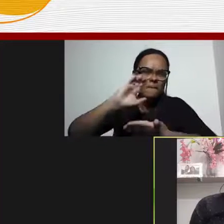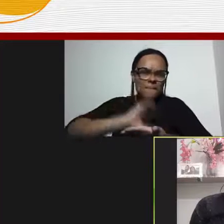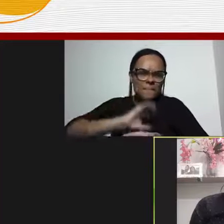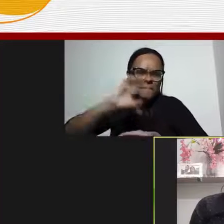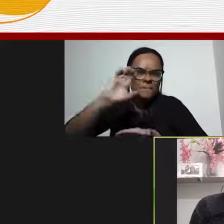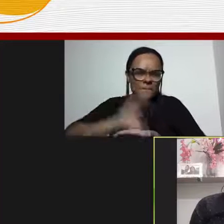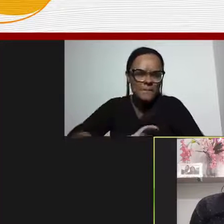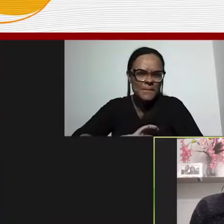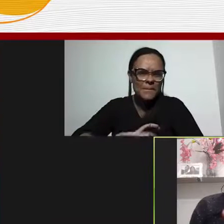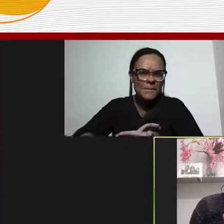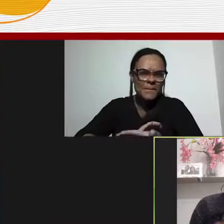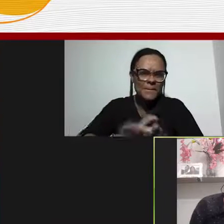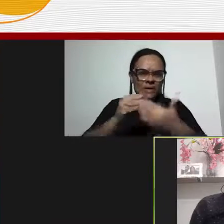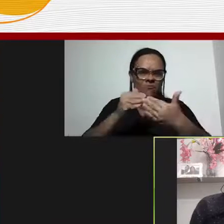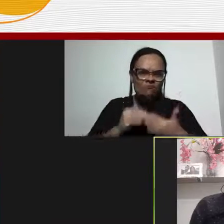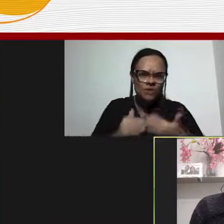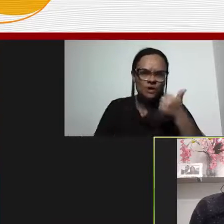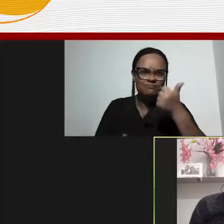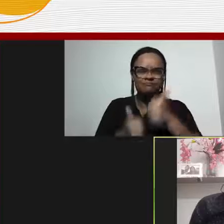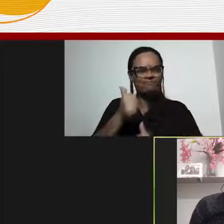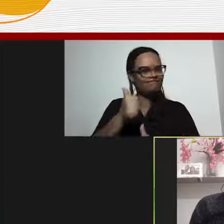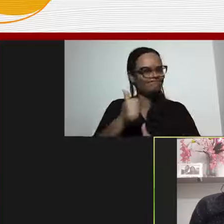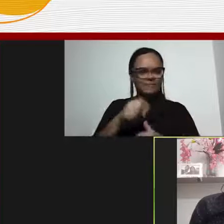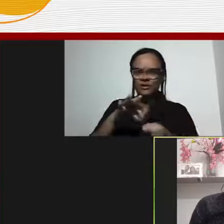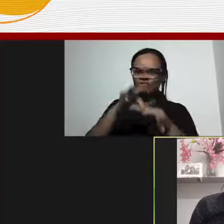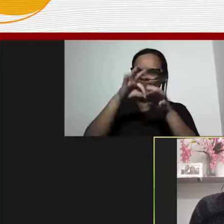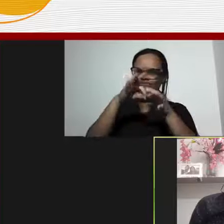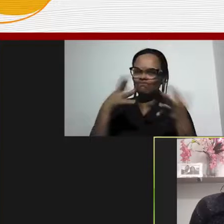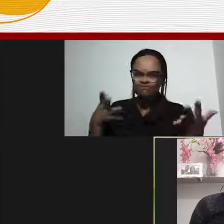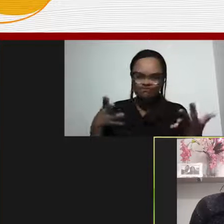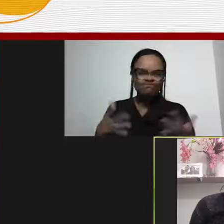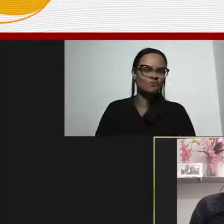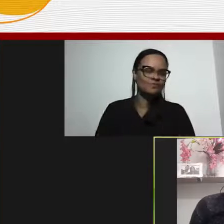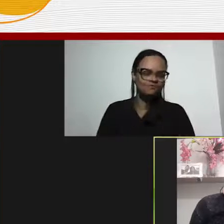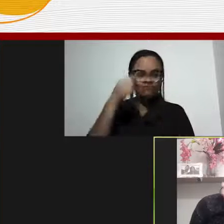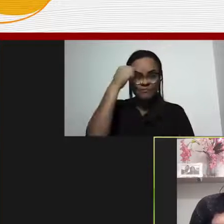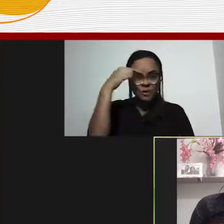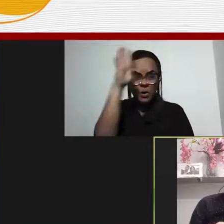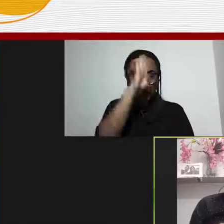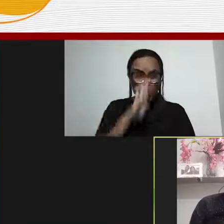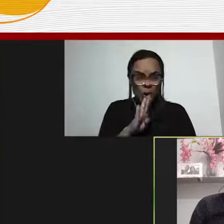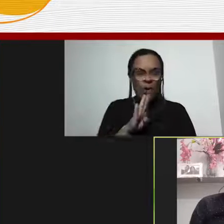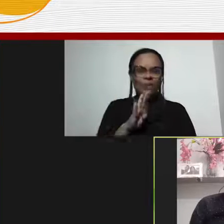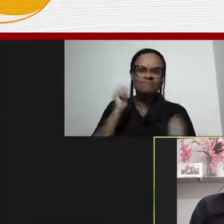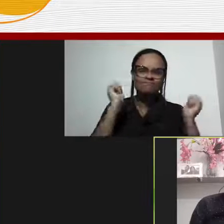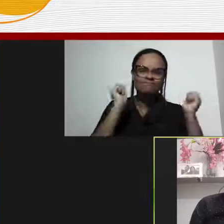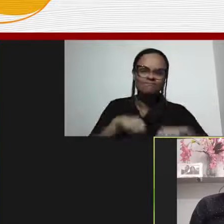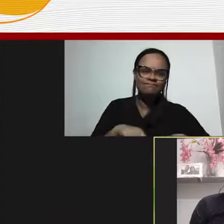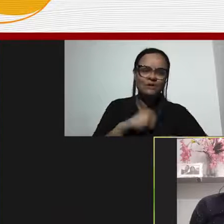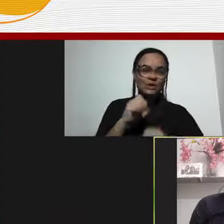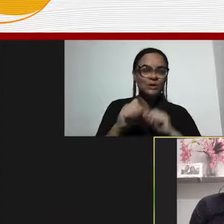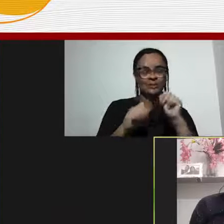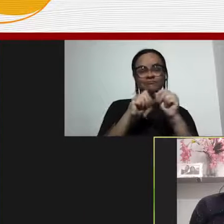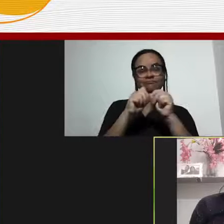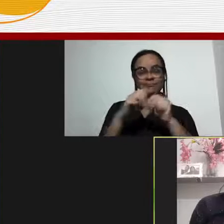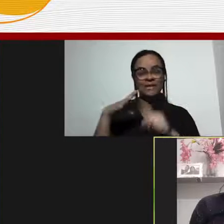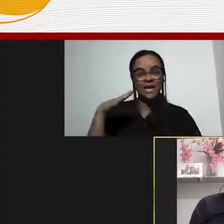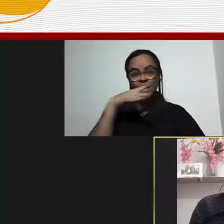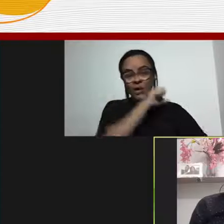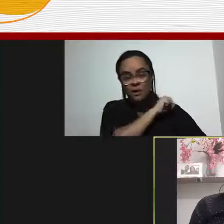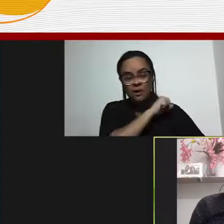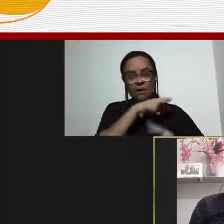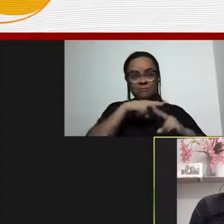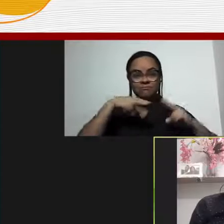do Esporte no paradesporto. Eu acho que o Brasil precisa urgentemente